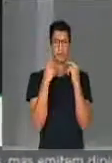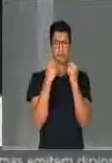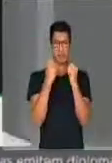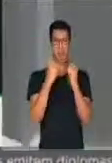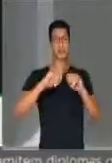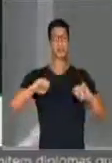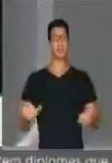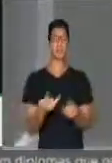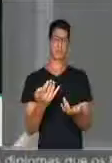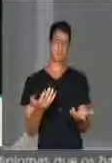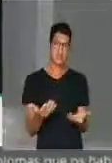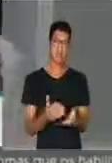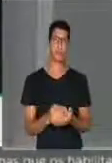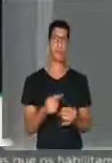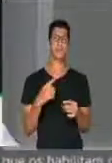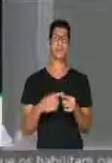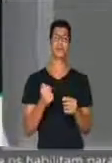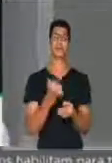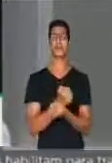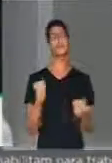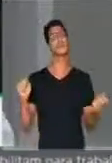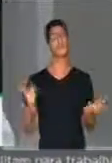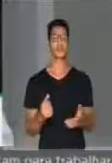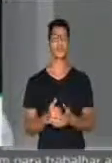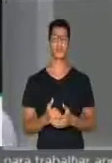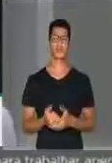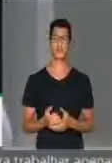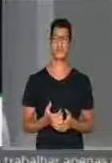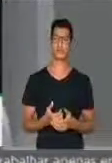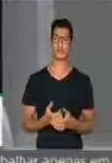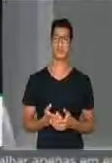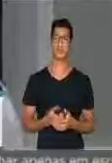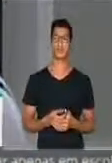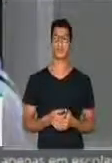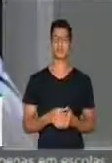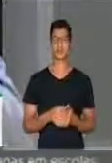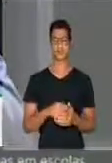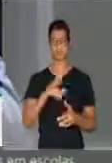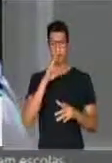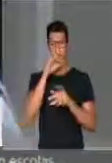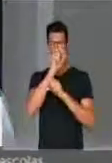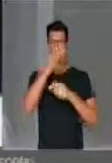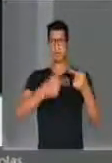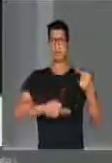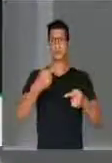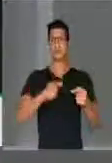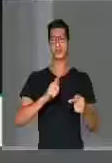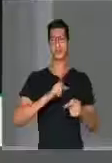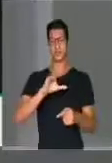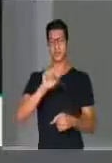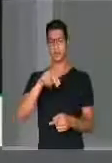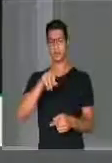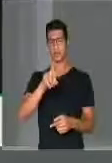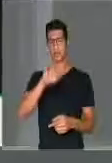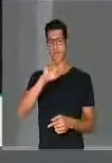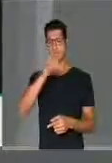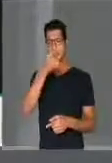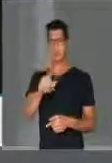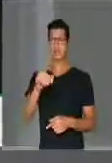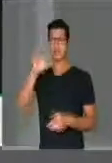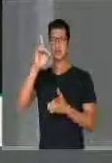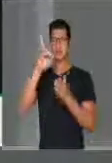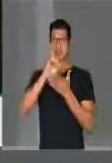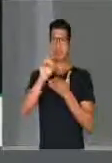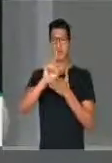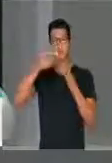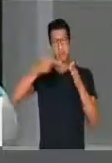mesquinhos e oportunistas. Porque não é possível. Uma força política tem convicção que o distritão